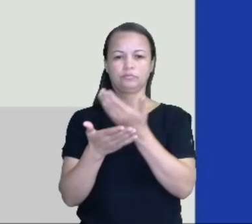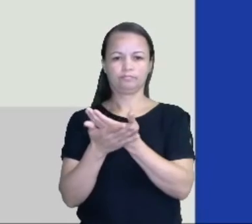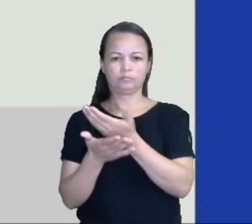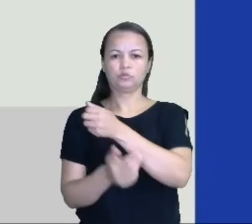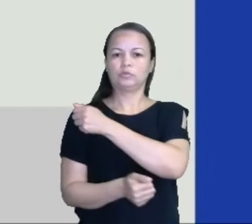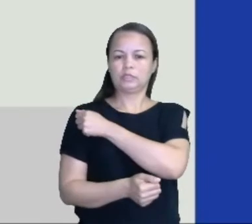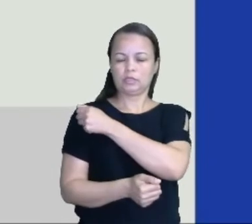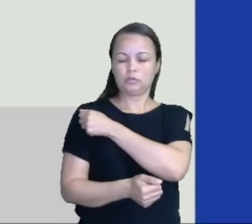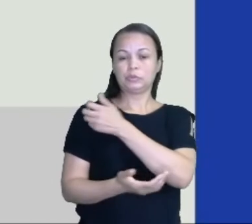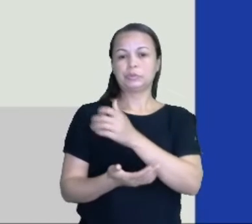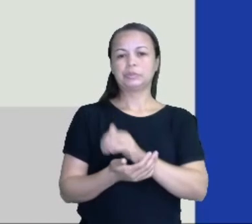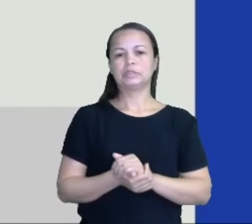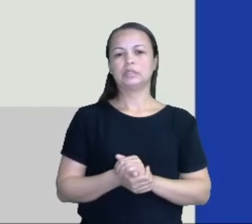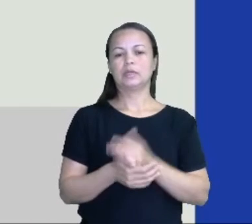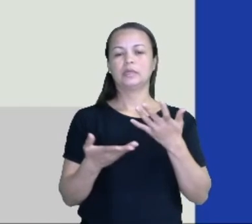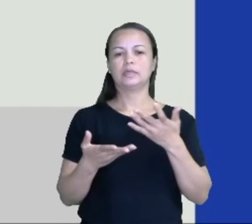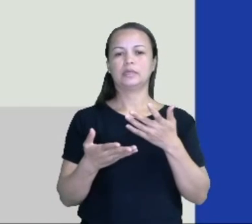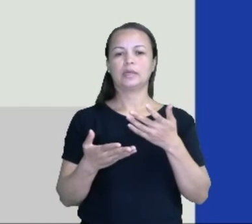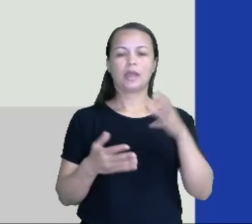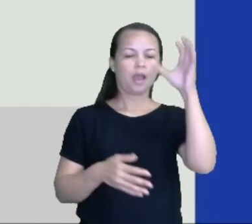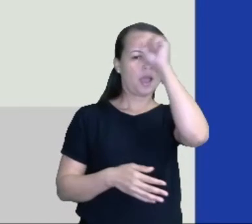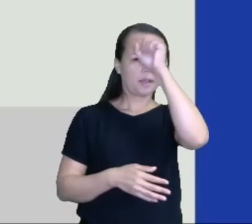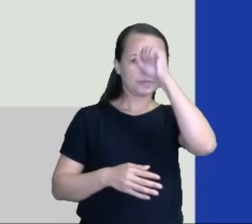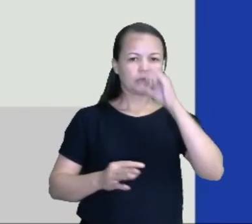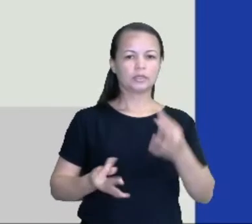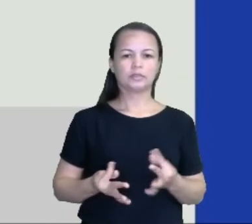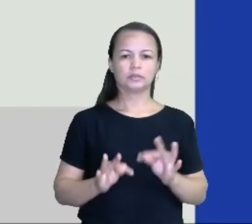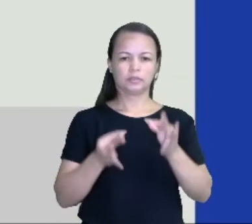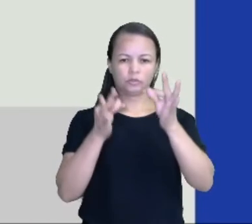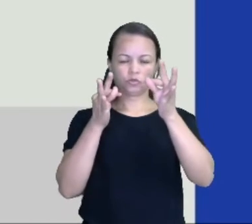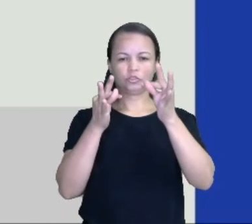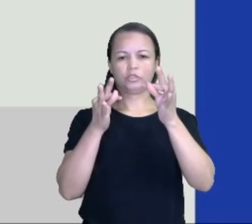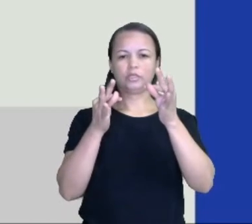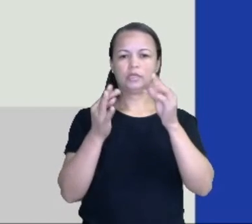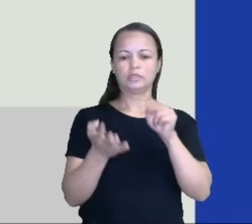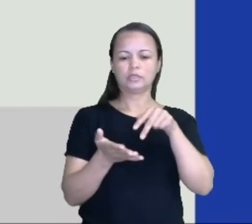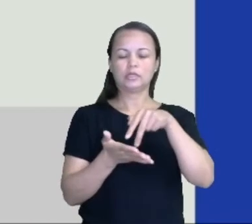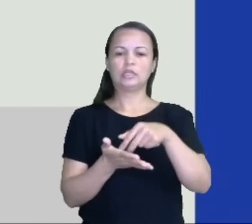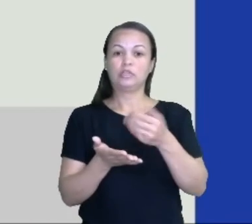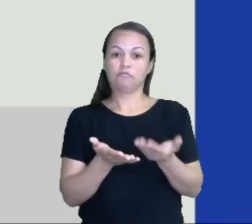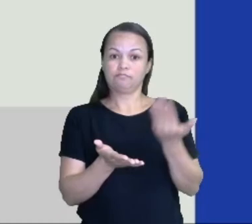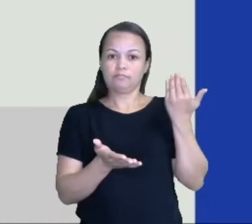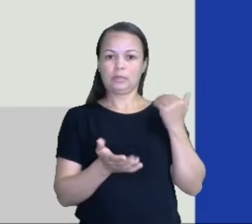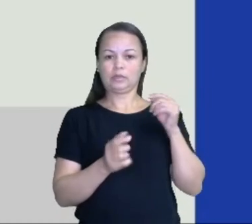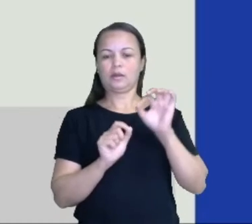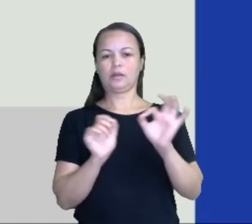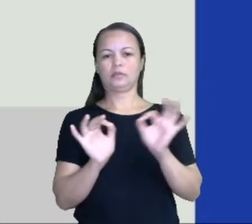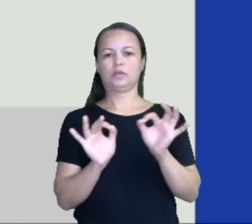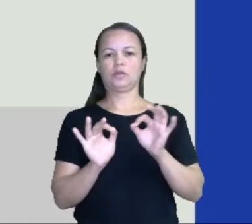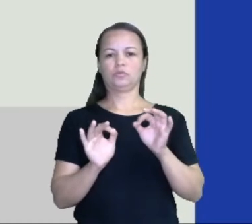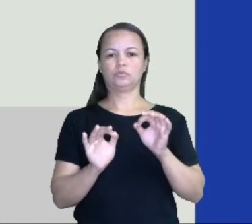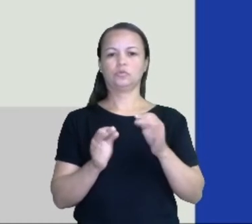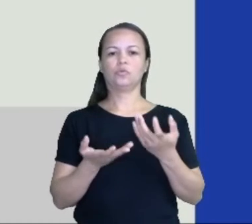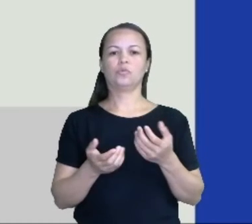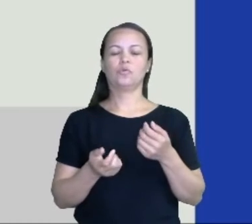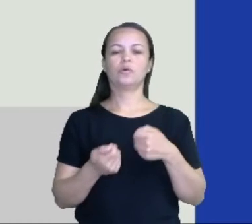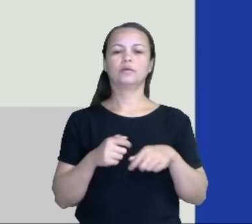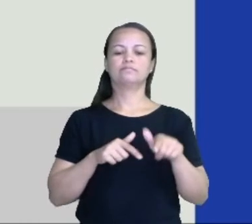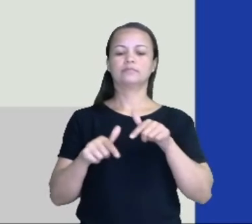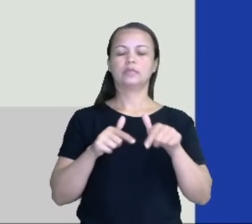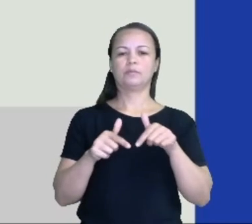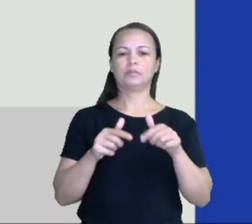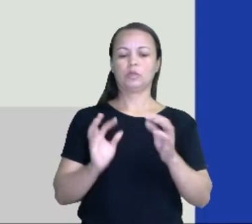de aprender as novas tecnologias para poder se inserir e não ficar para trás nesse mercado tão competitivo e